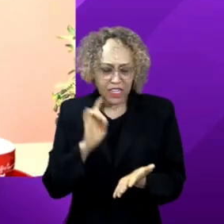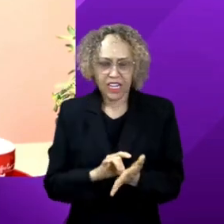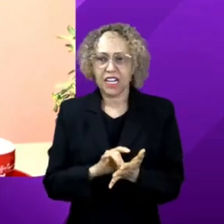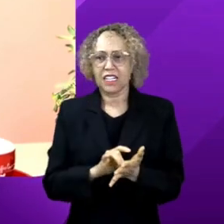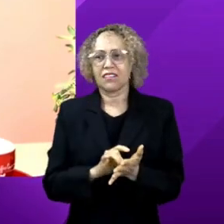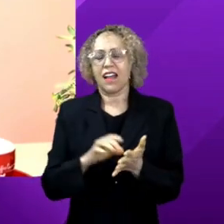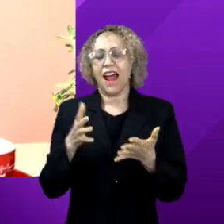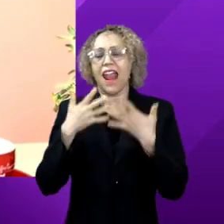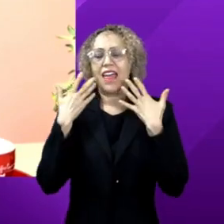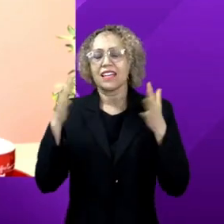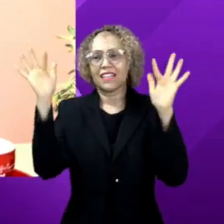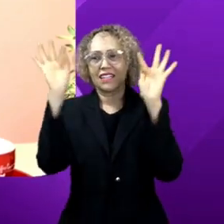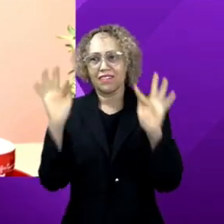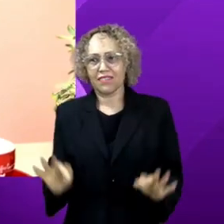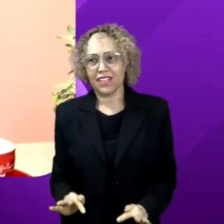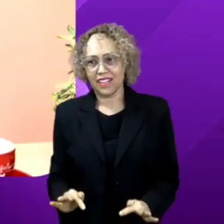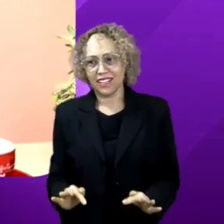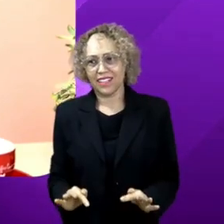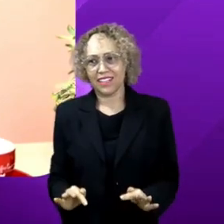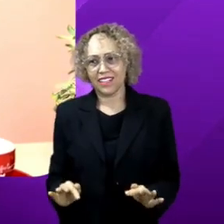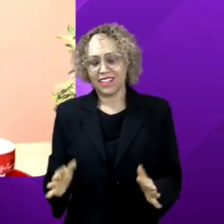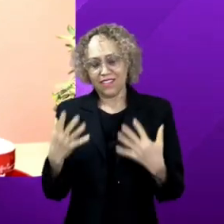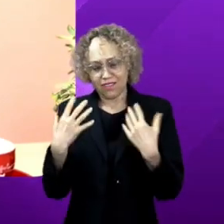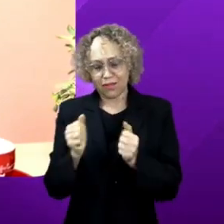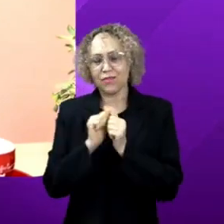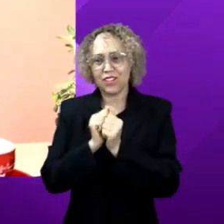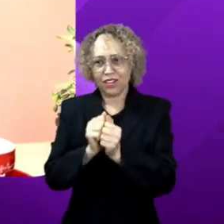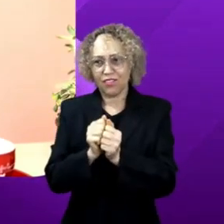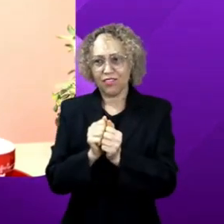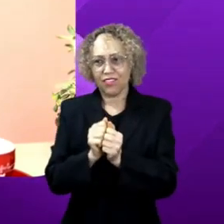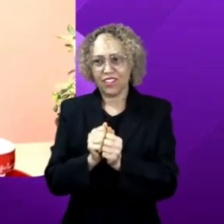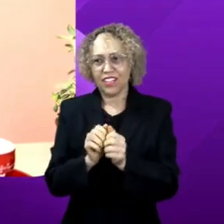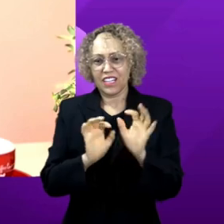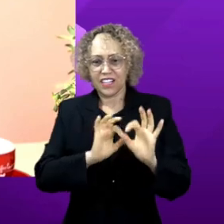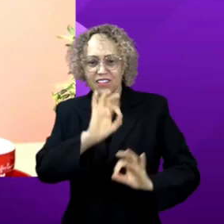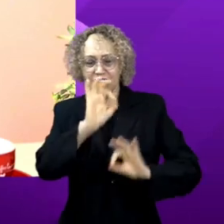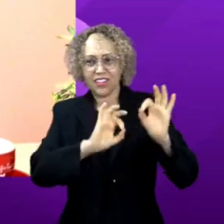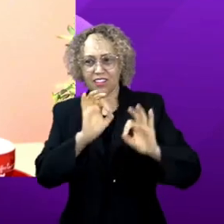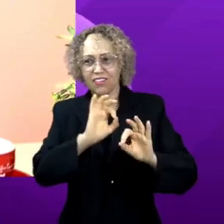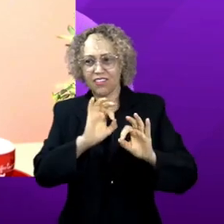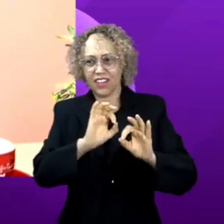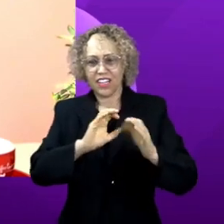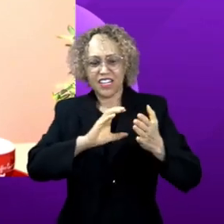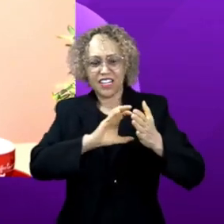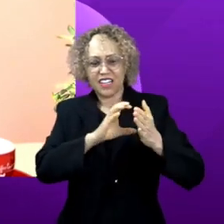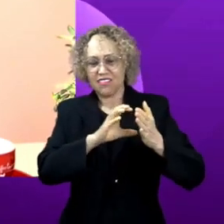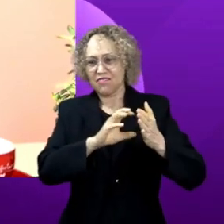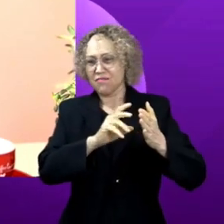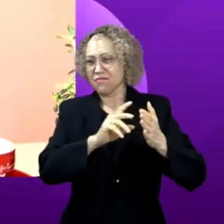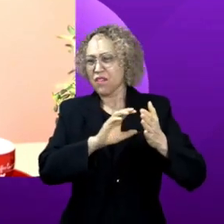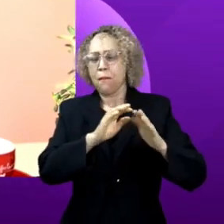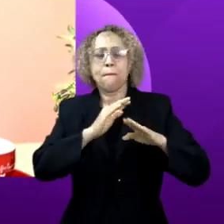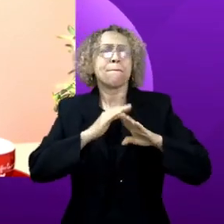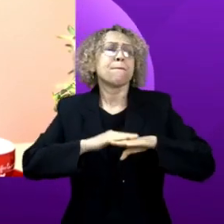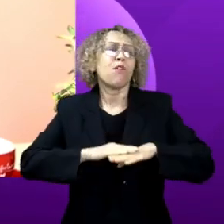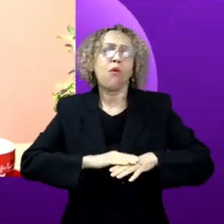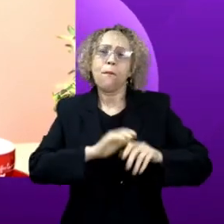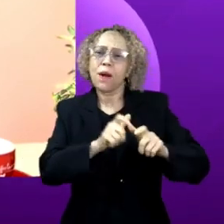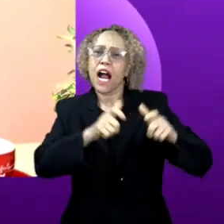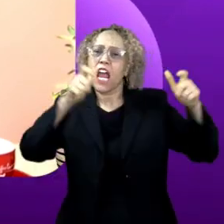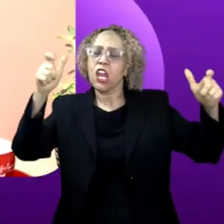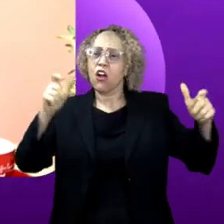felicidade. Valeu, vamos juntos e juntas construindo o maior partido da América Latina com as